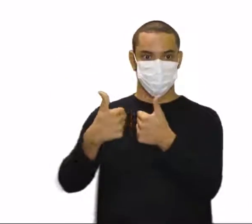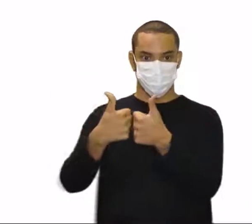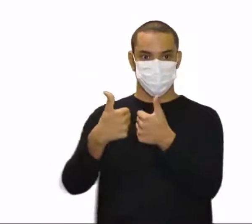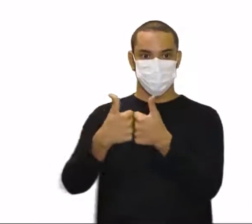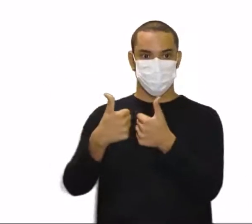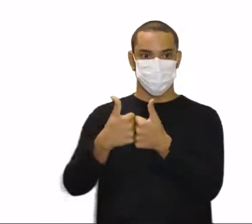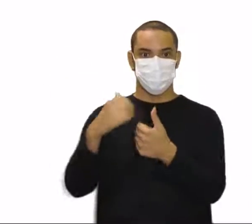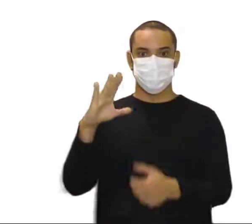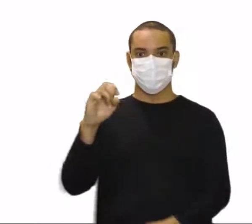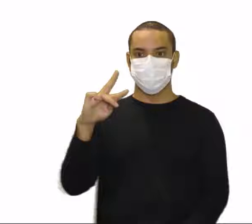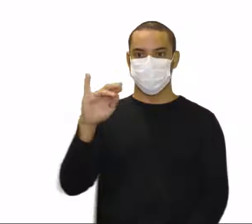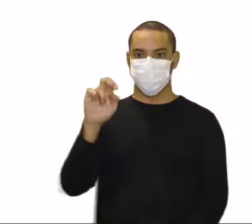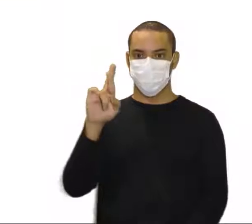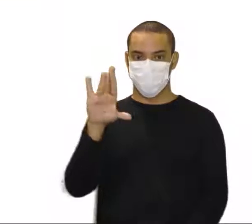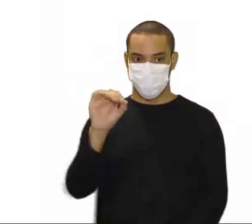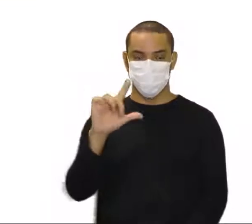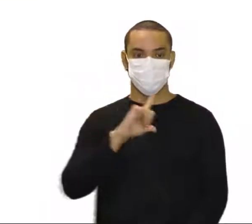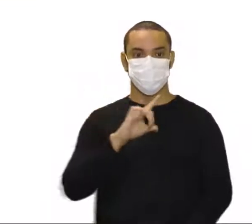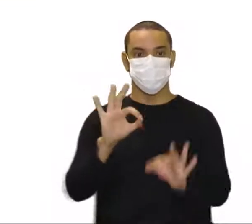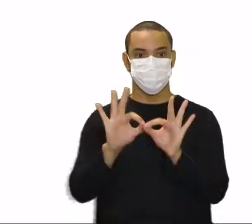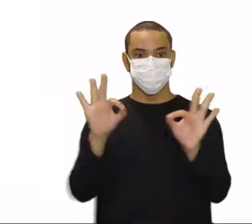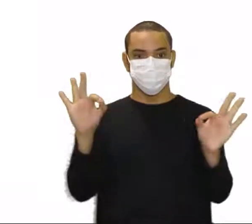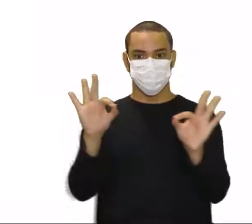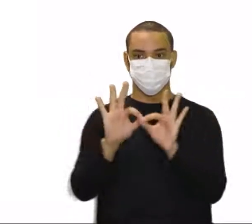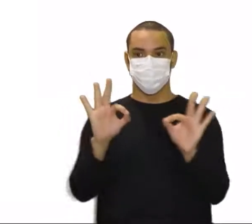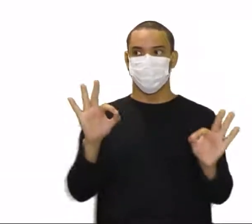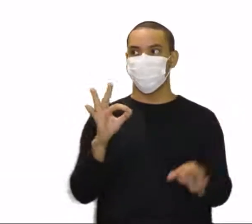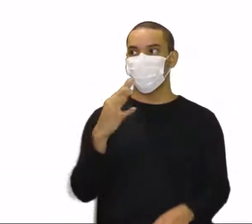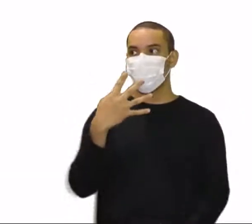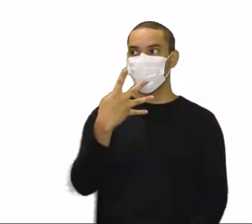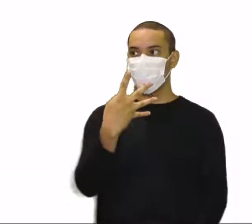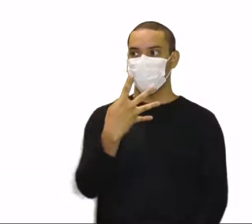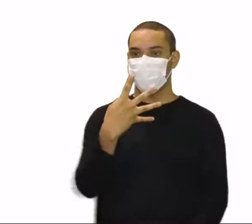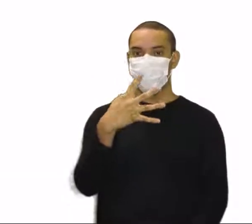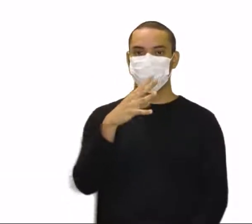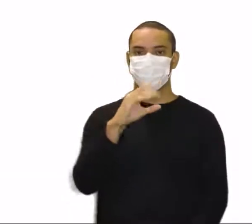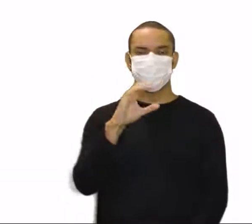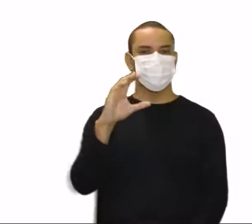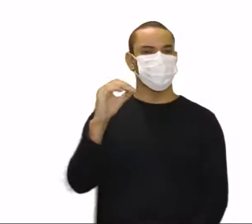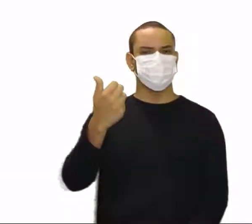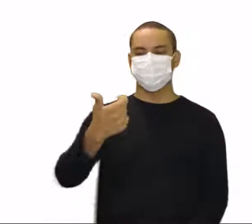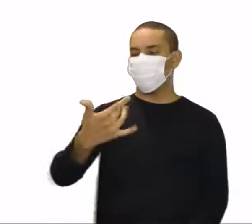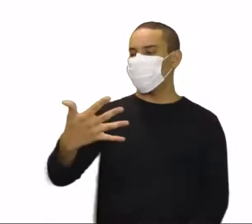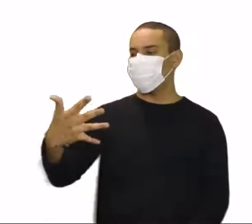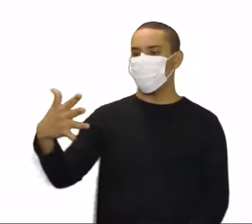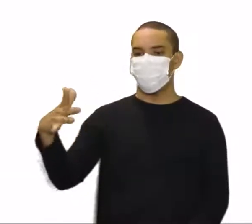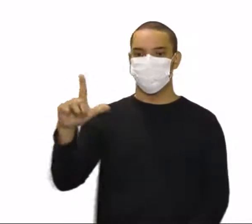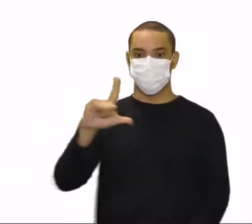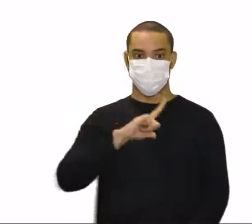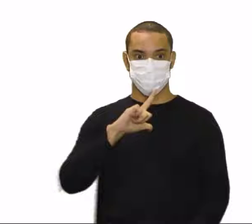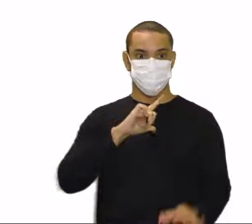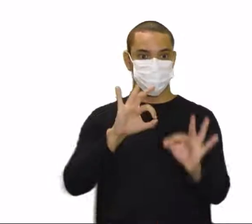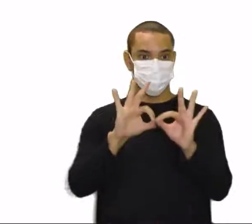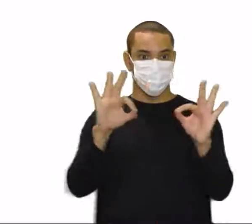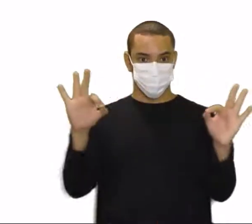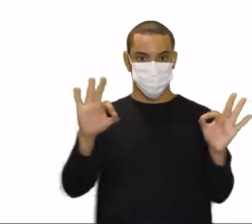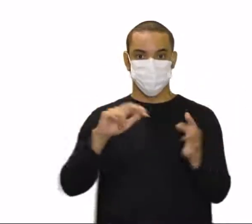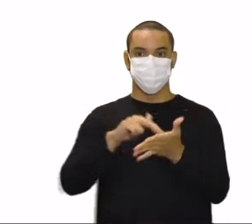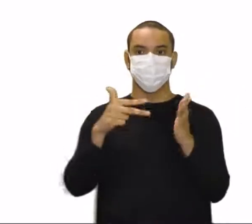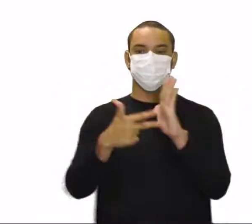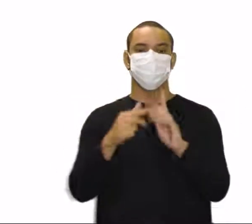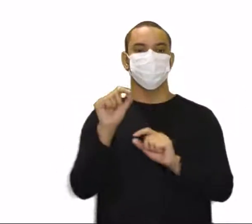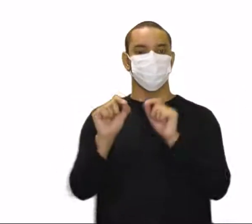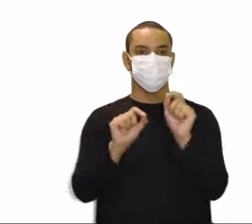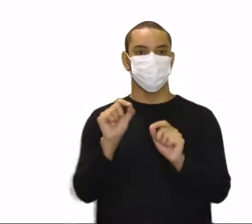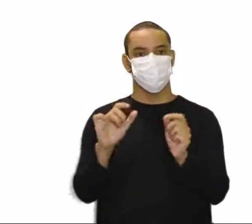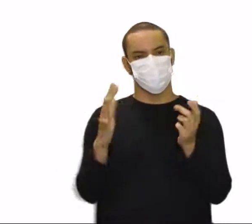Centauro, tá? Está a uma distância de 400 trilhões de quilômetros da Terra, isso, né, quer dizer que a luz dessa estrela leva